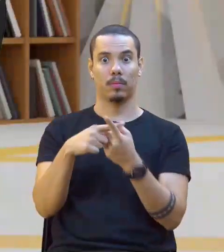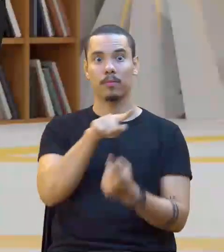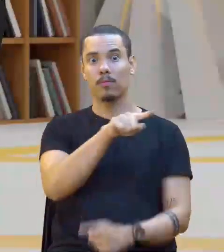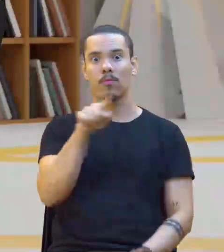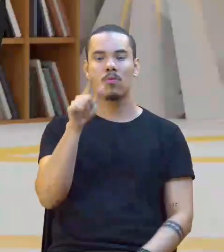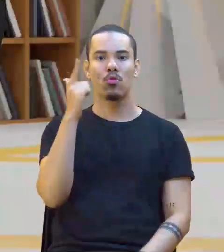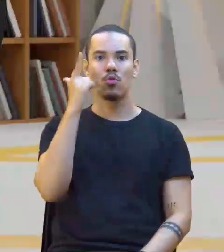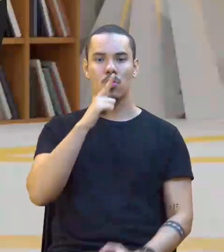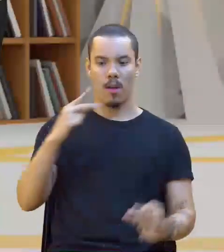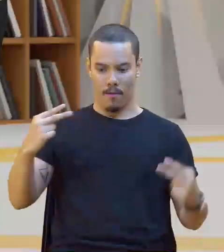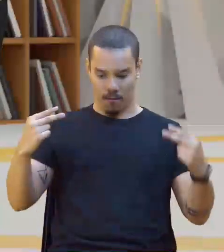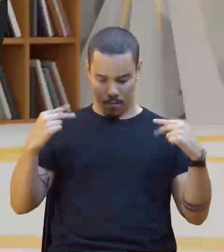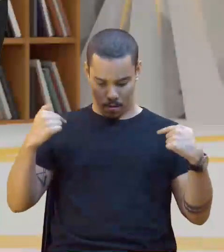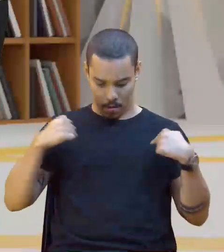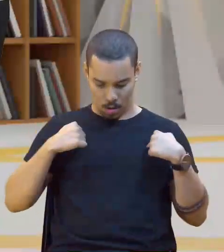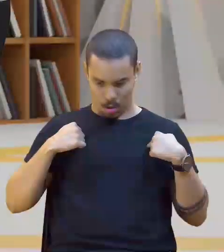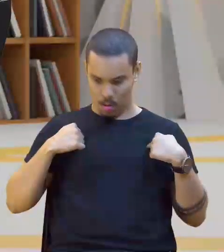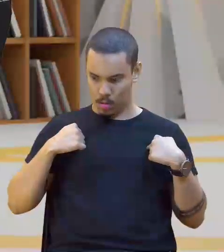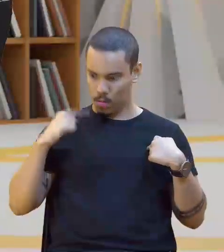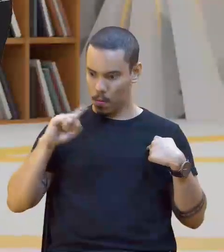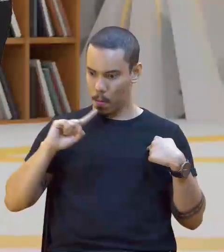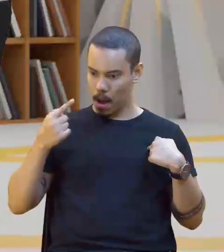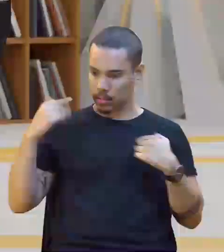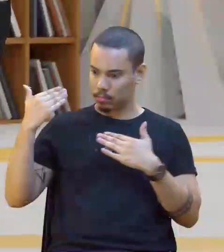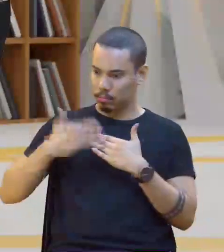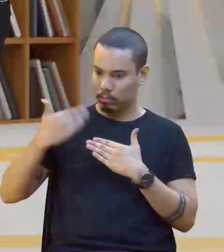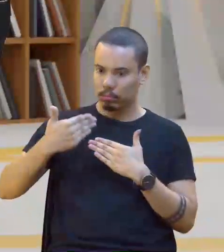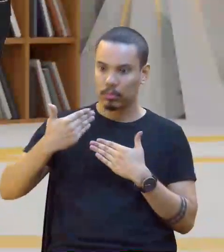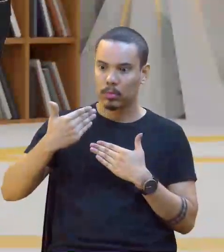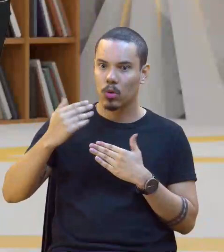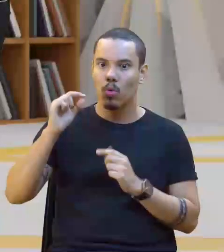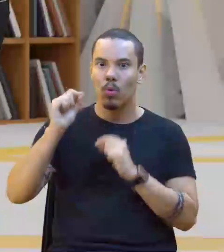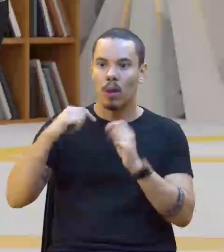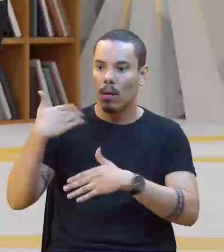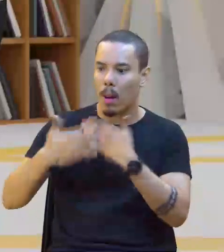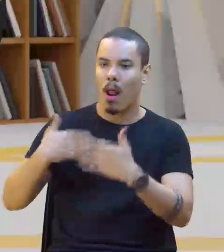aqui na professora Dani. Está